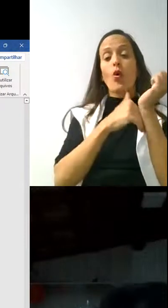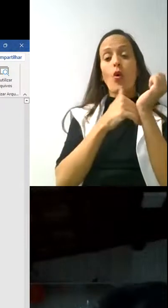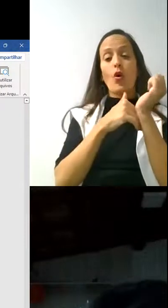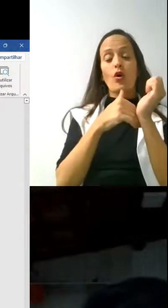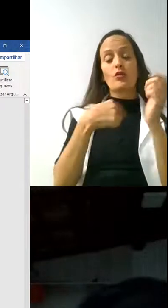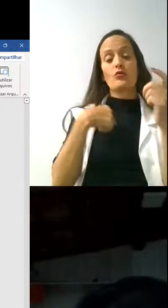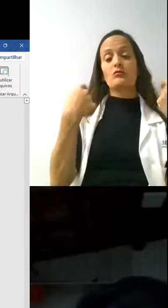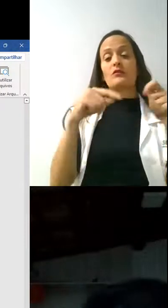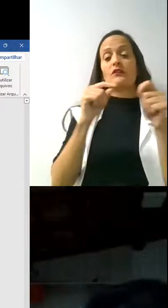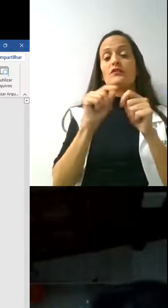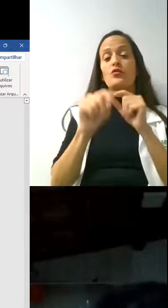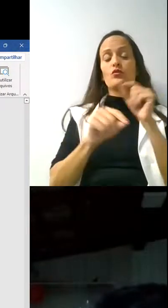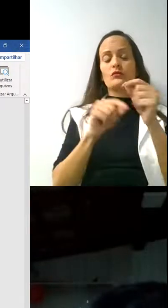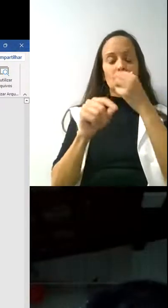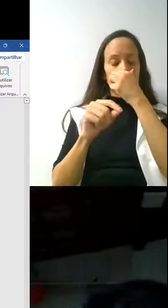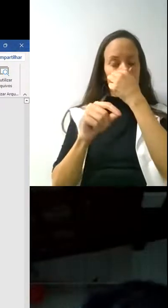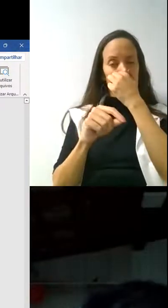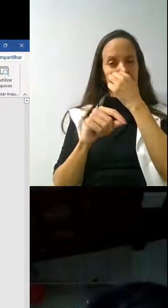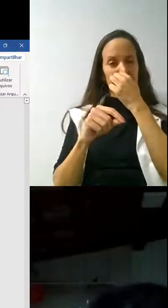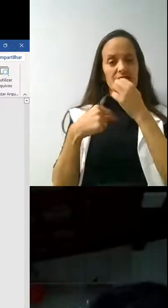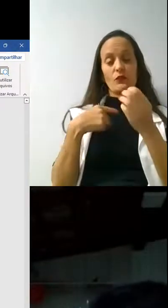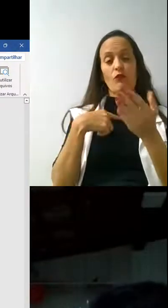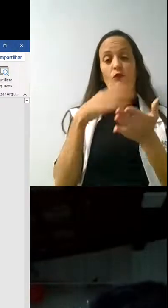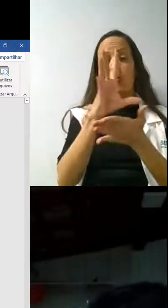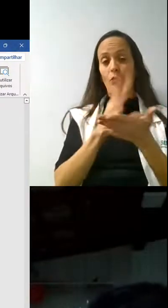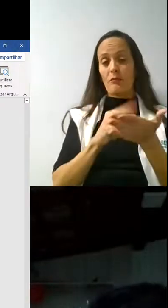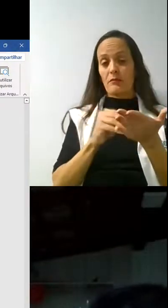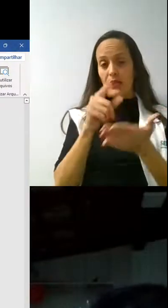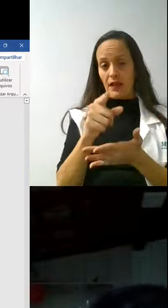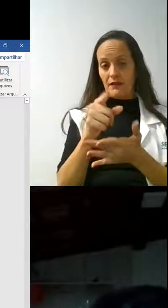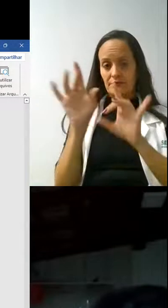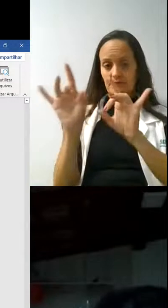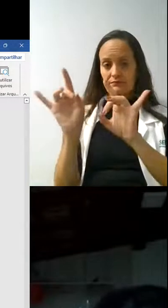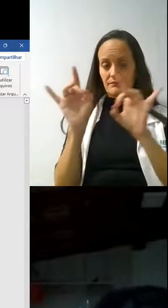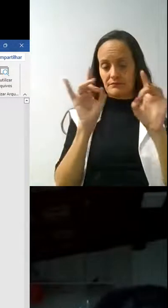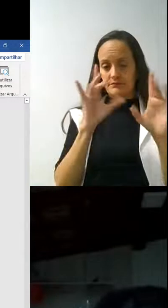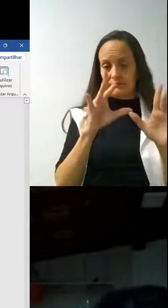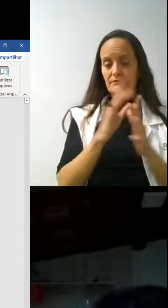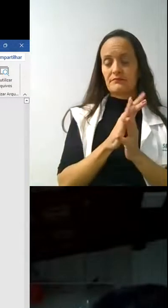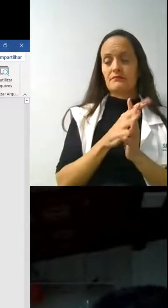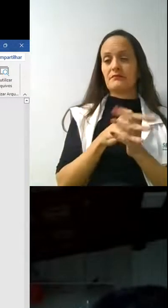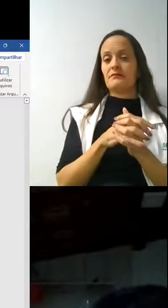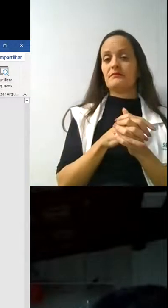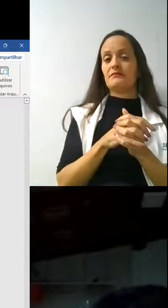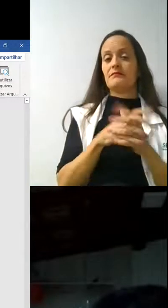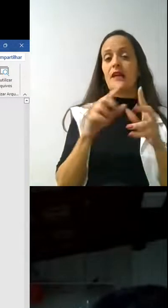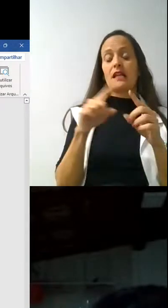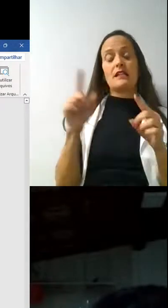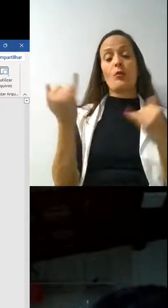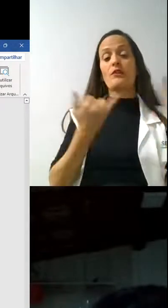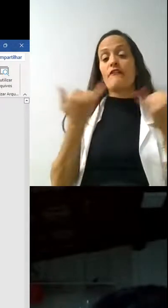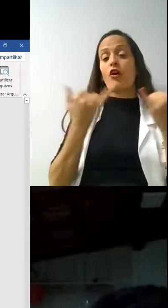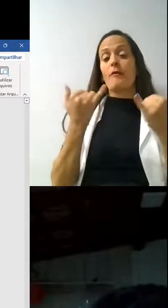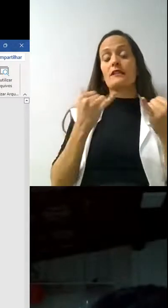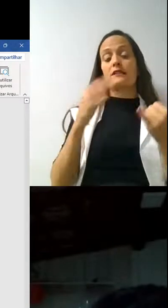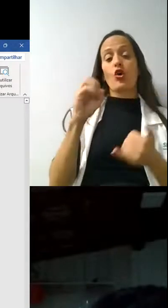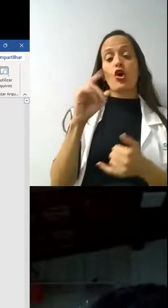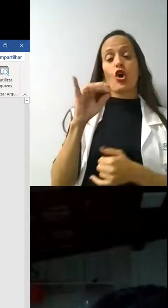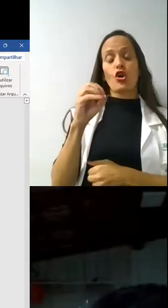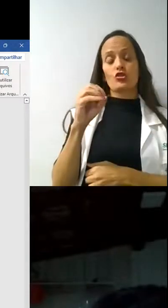fazer? Vou copiar isso aqui, ó. Como ele não informou qual que é o código, eu vou escolher um nome para